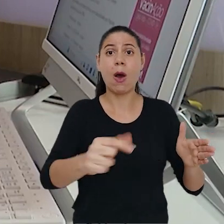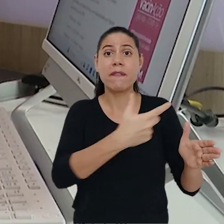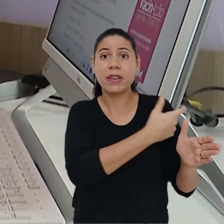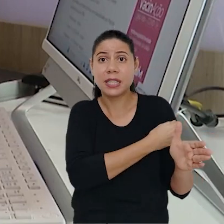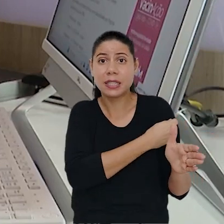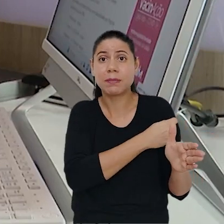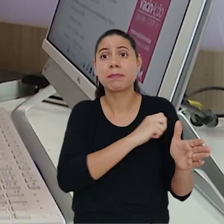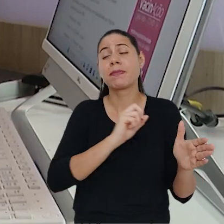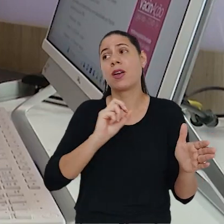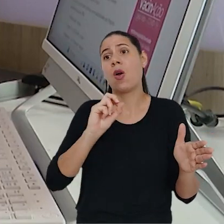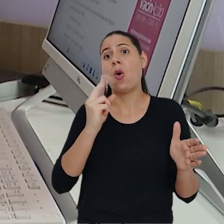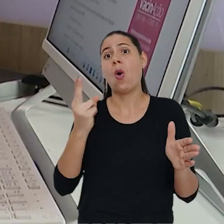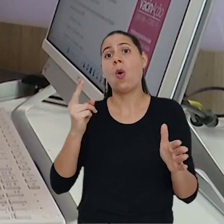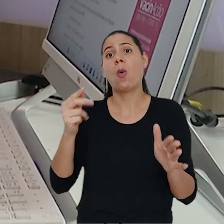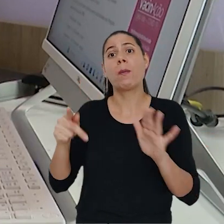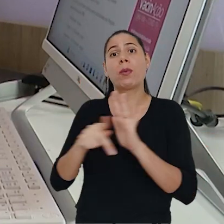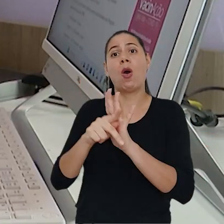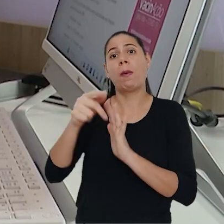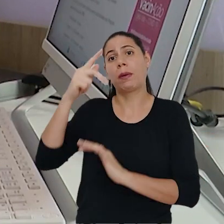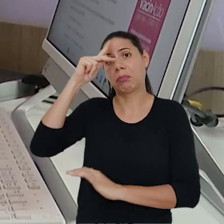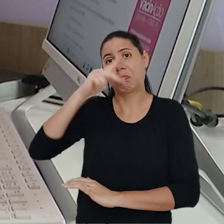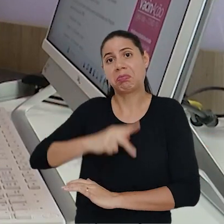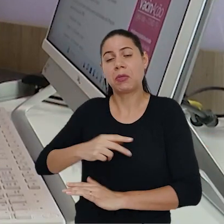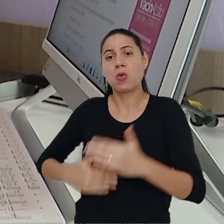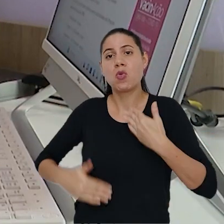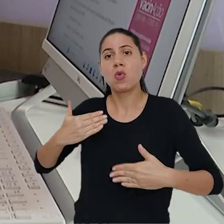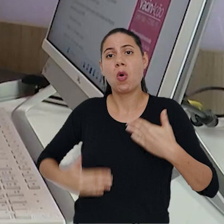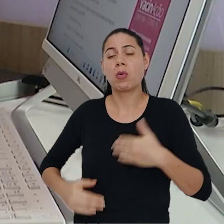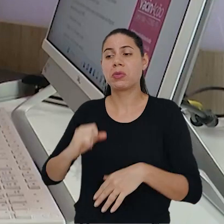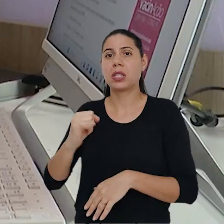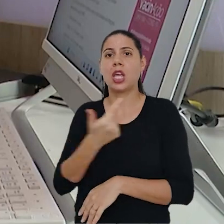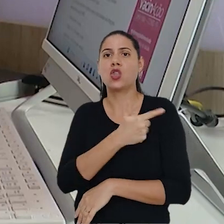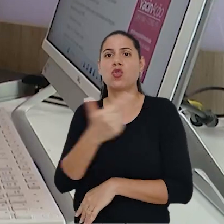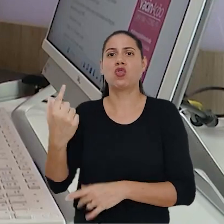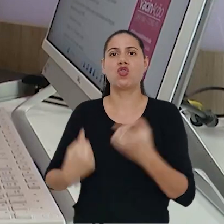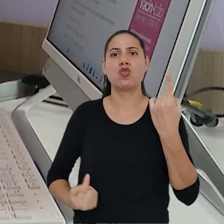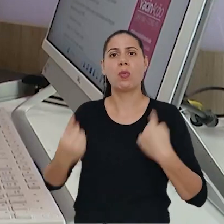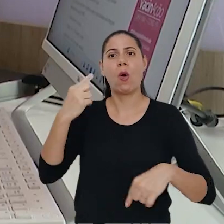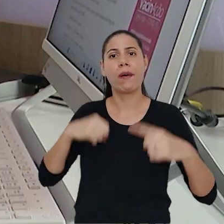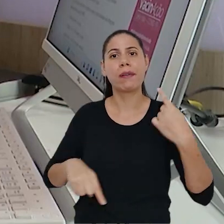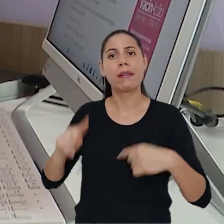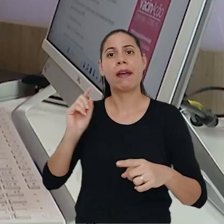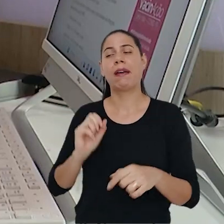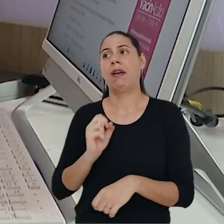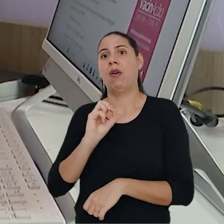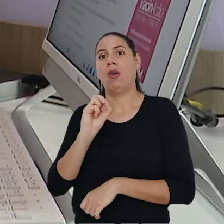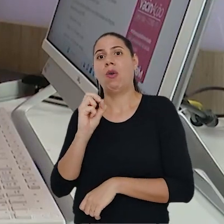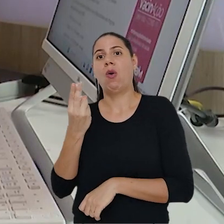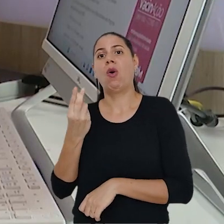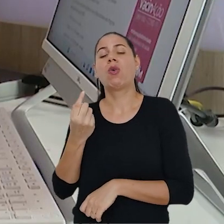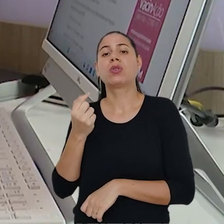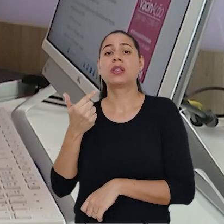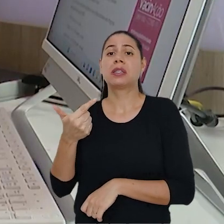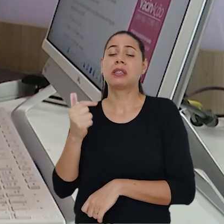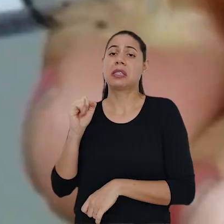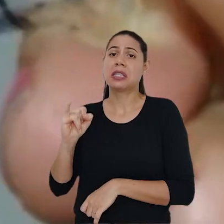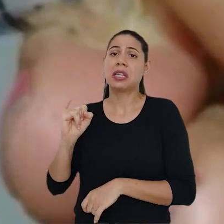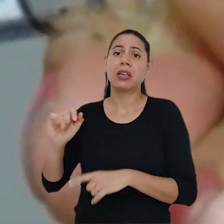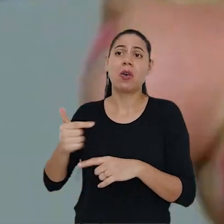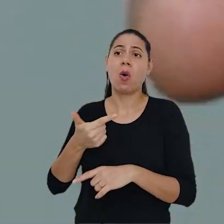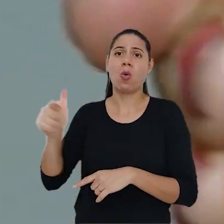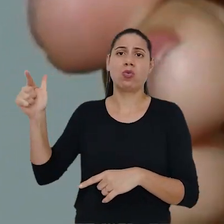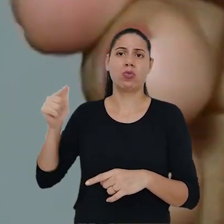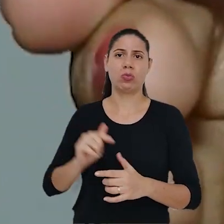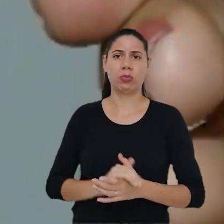porque a pessoa não tinha uma certa imunidade, para a gente saber se o problema é da vacina, ou da pessoa, ou dos cuidados pós-vacina.